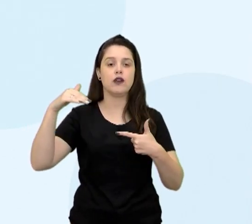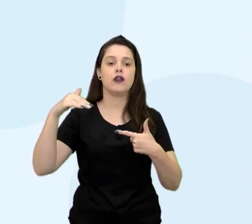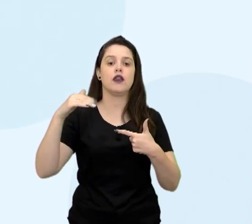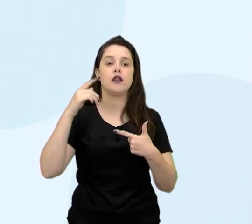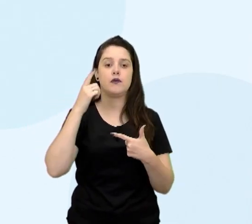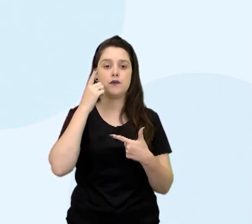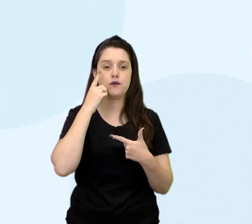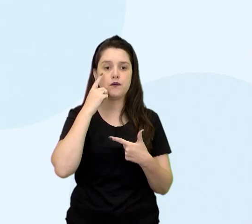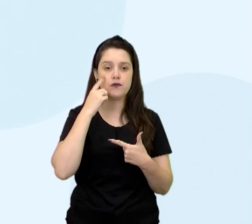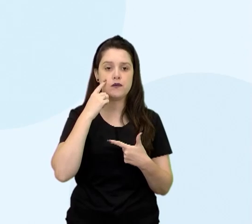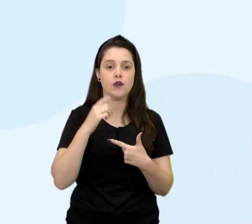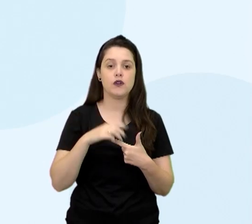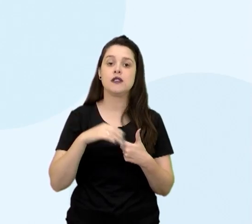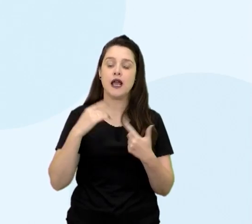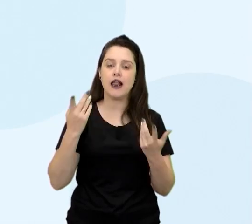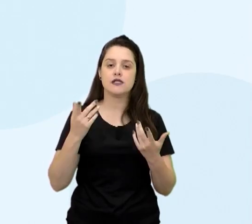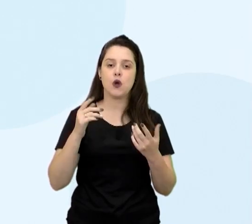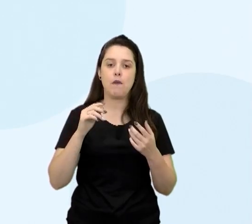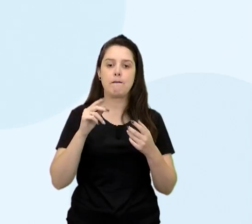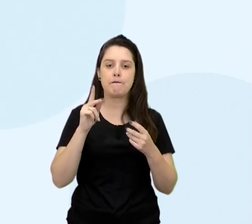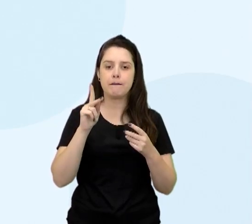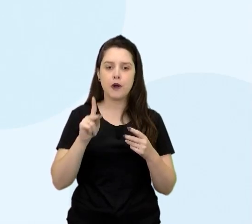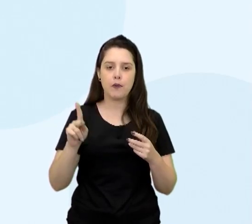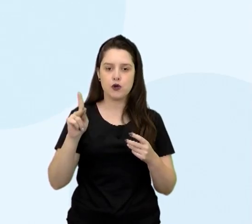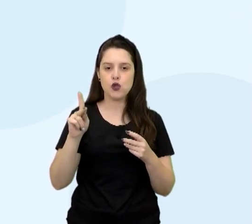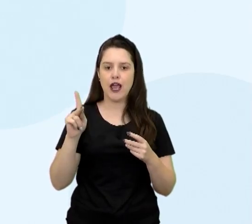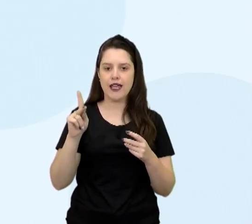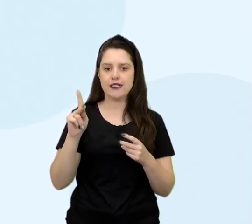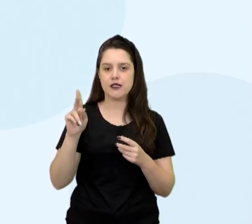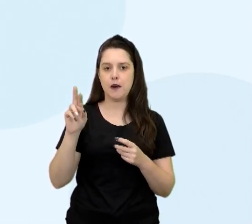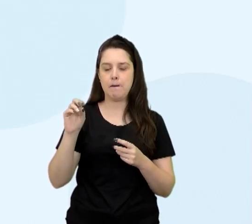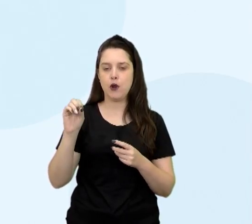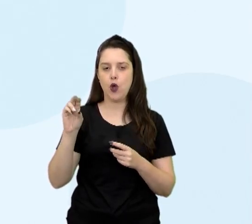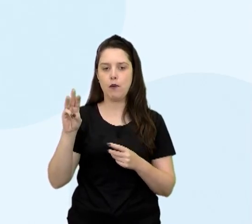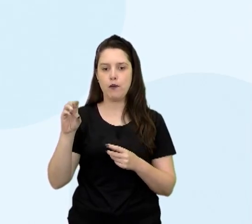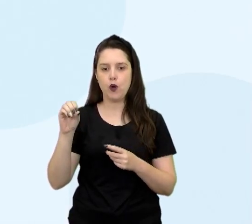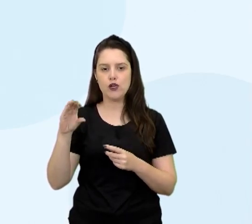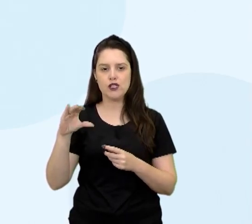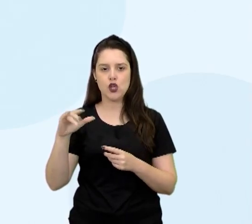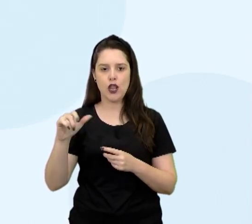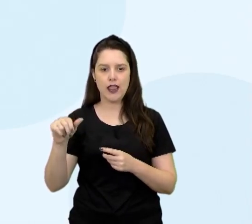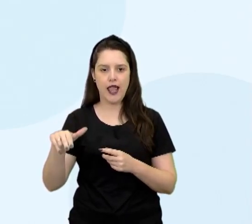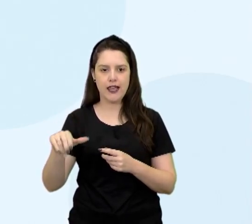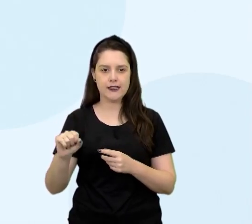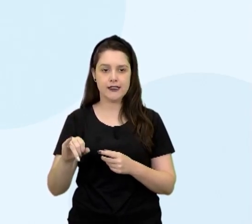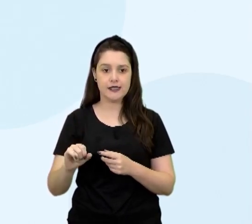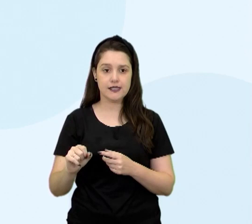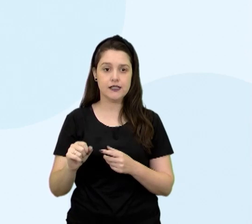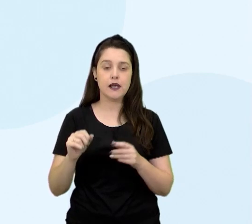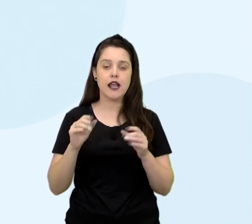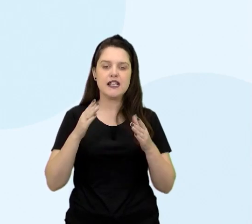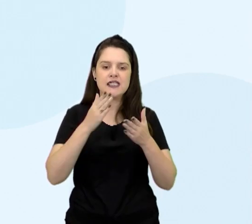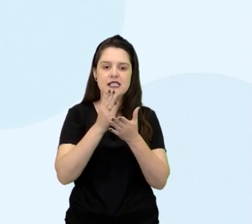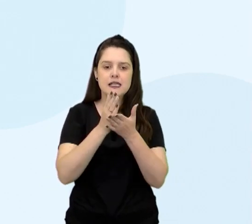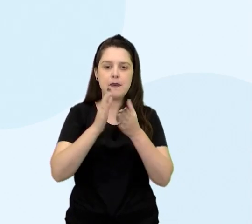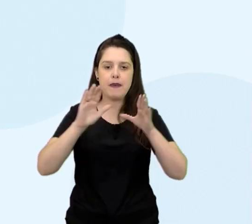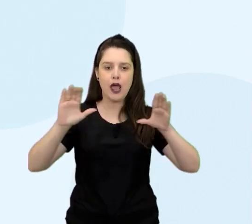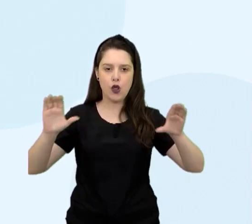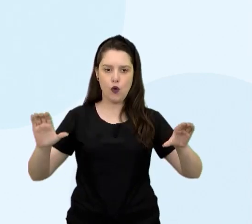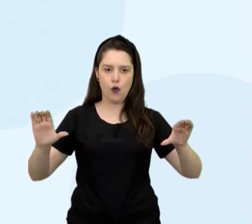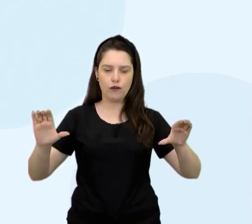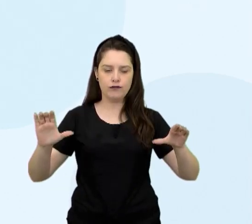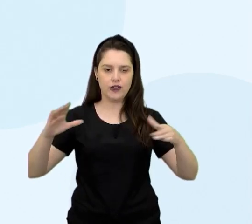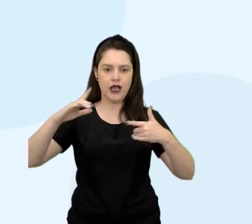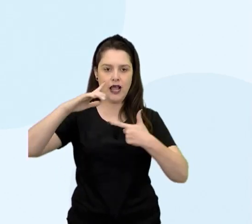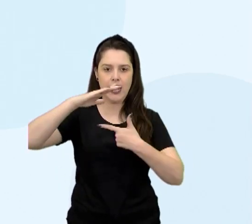segmentos aí são proporcionais, então você pode usar como lados de triângulos aí, separar em dois triângulos aí para ficar